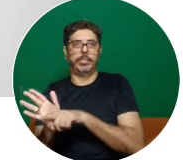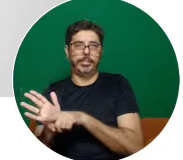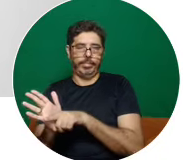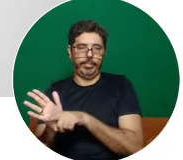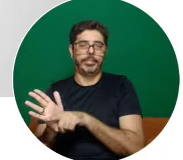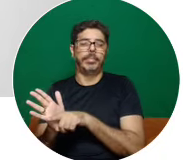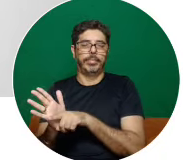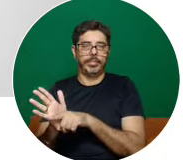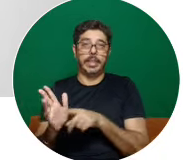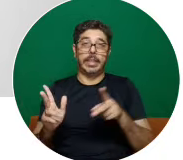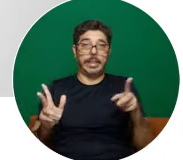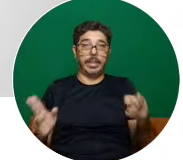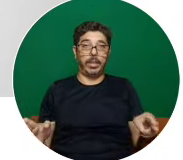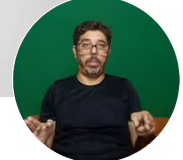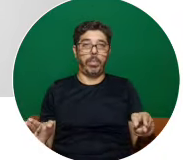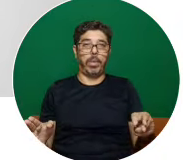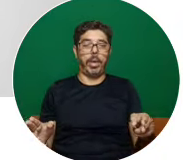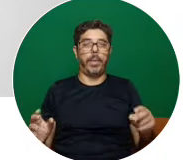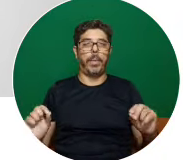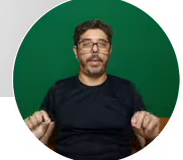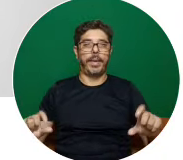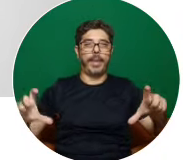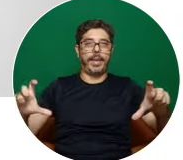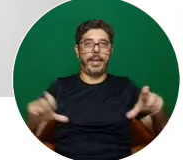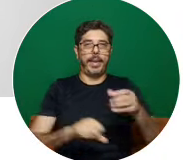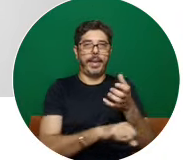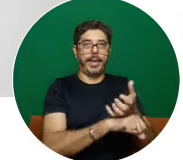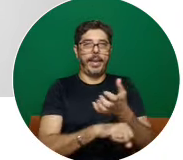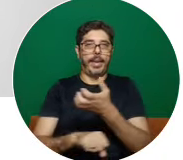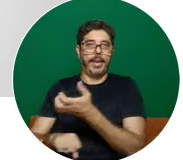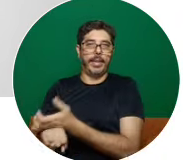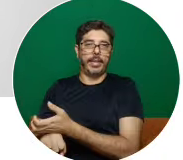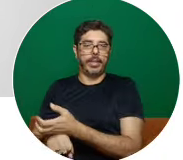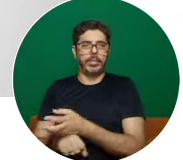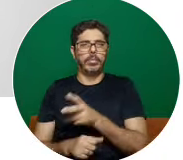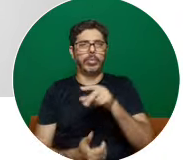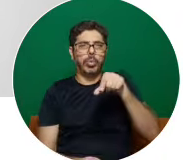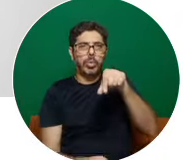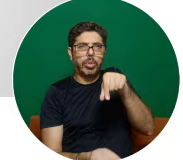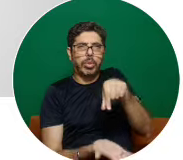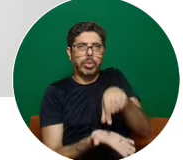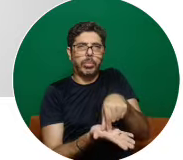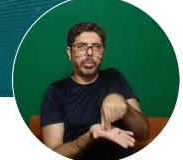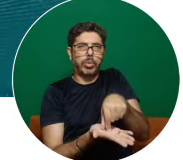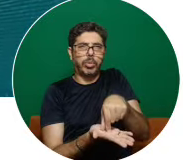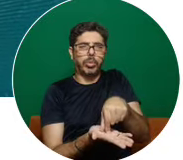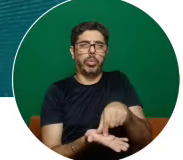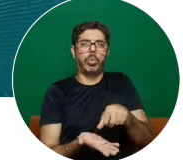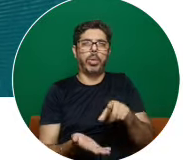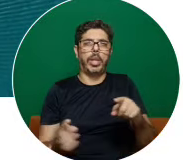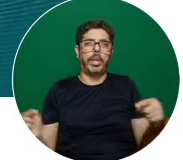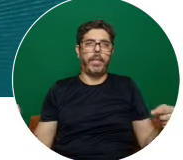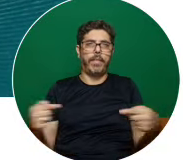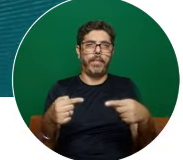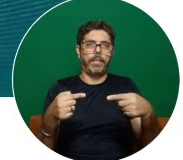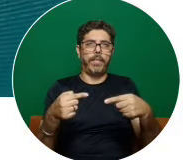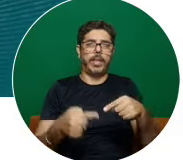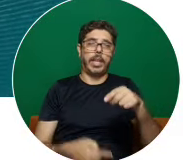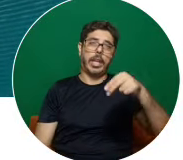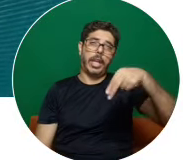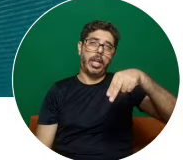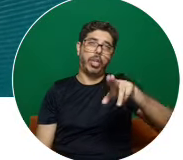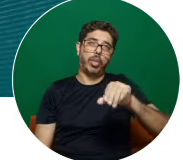carga positiva. Dessa forma, a carga líquida no capacitor como um todo permanece nula.